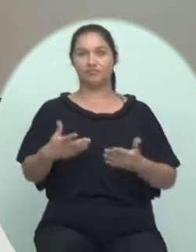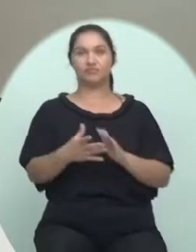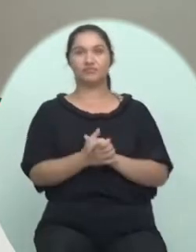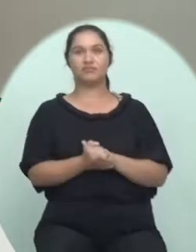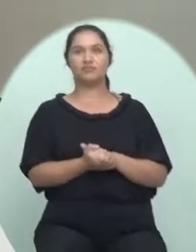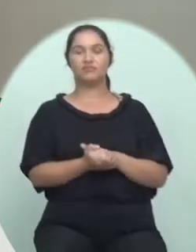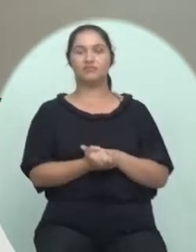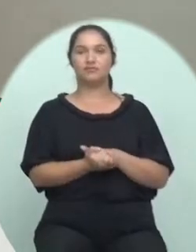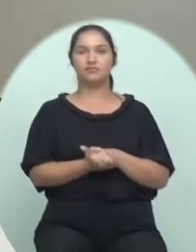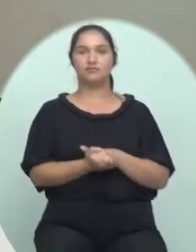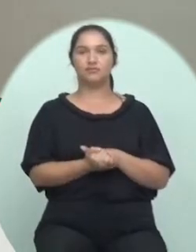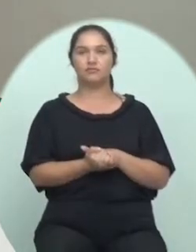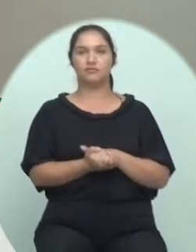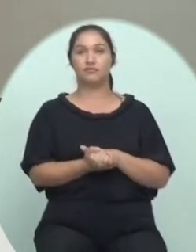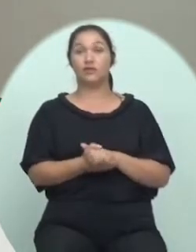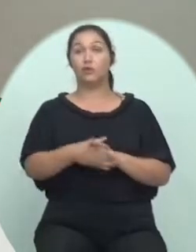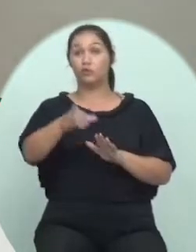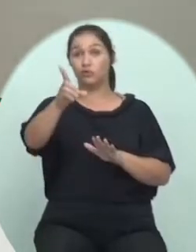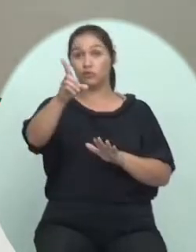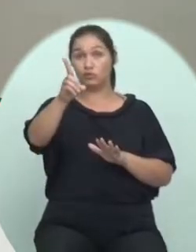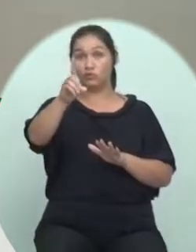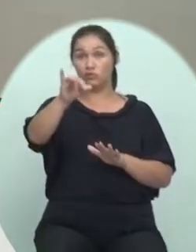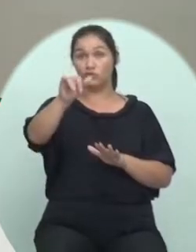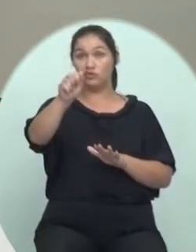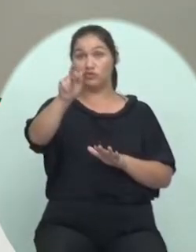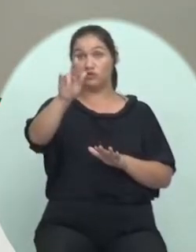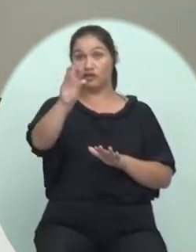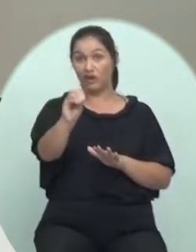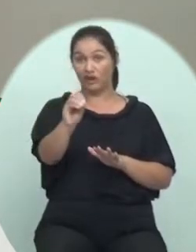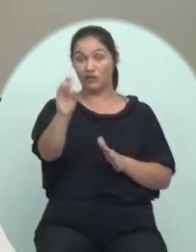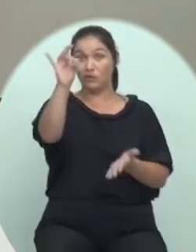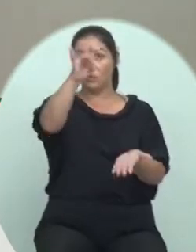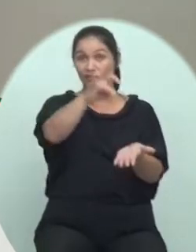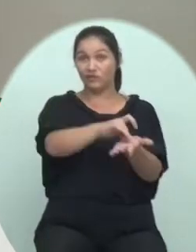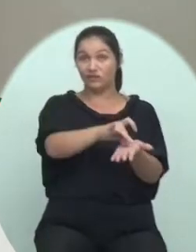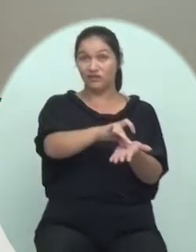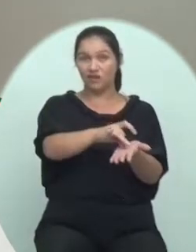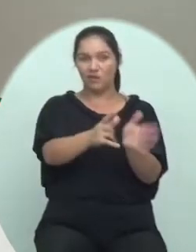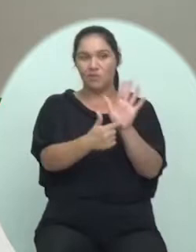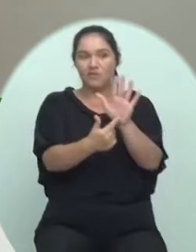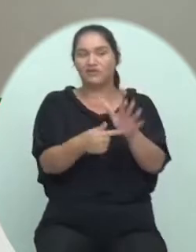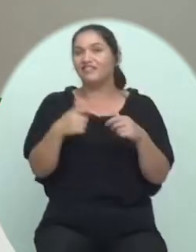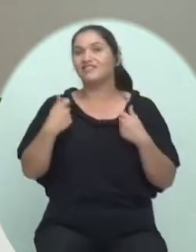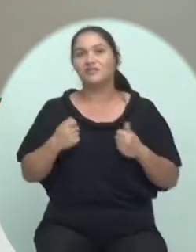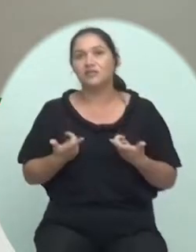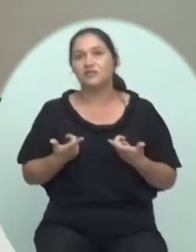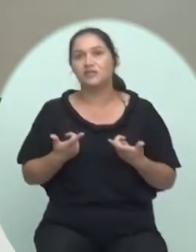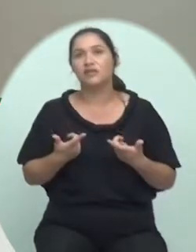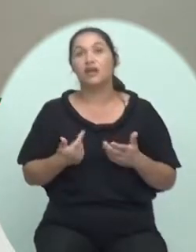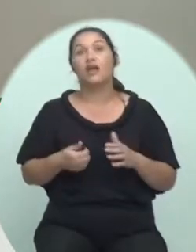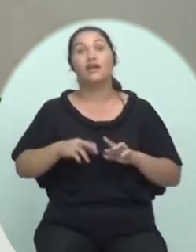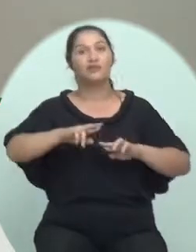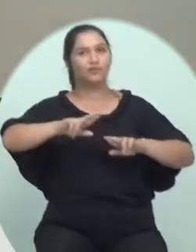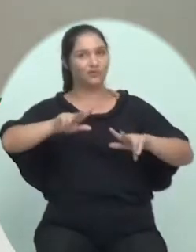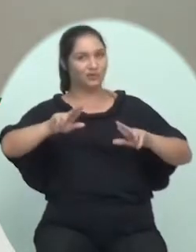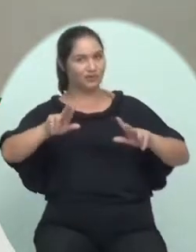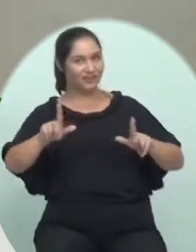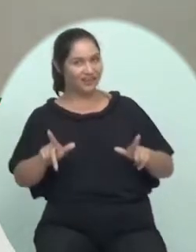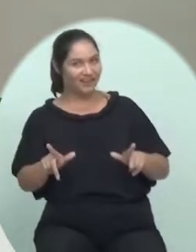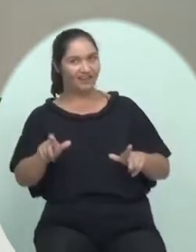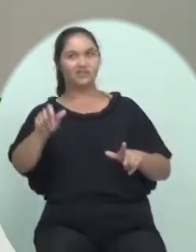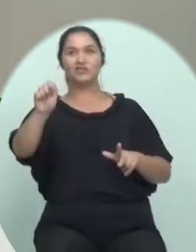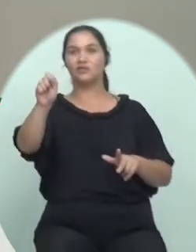a informar via diário oficial. Não há necessidade, o apostilamento. Ao contrário do aditamento. O aditamento, ele